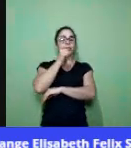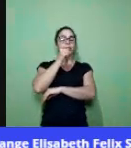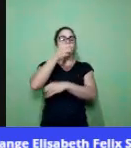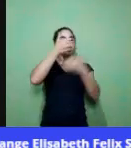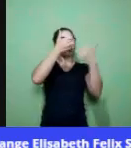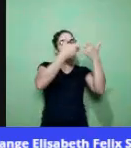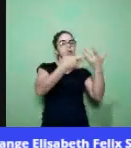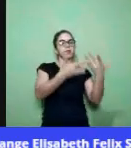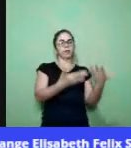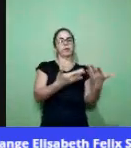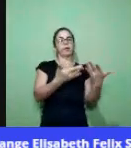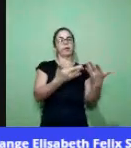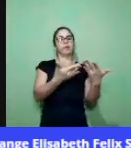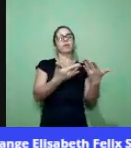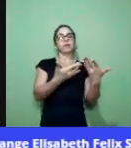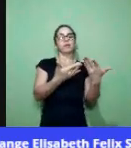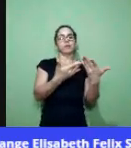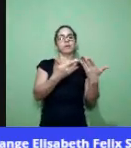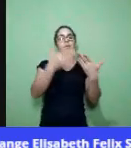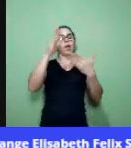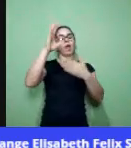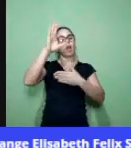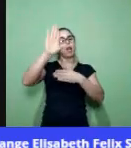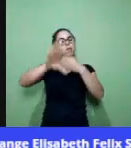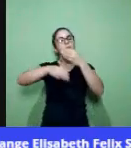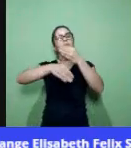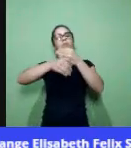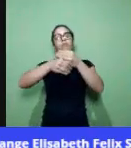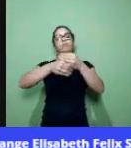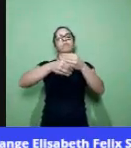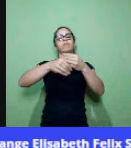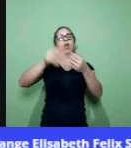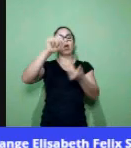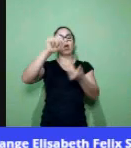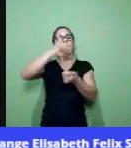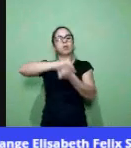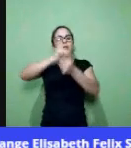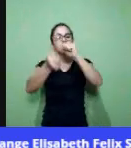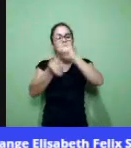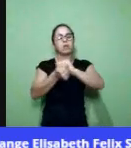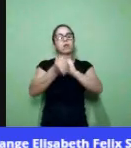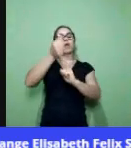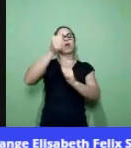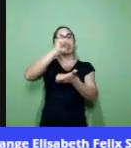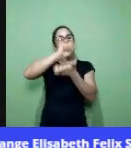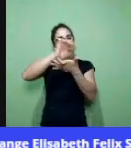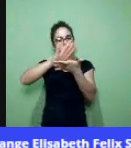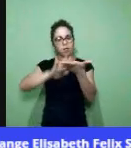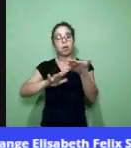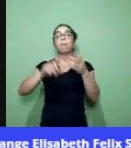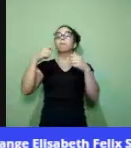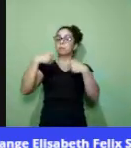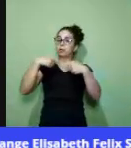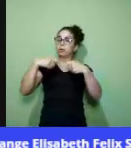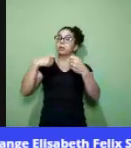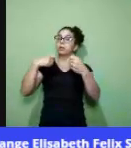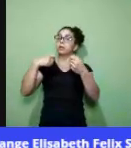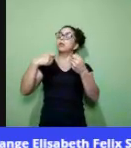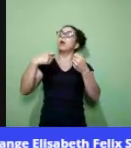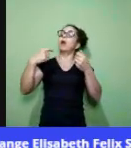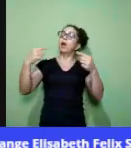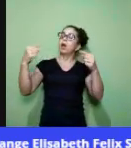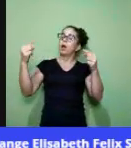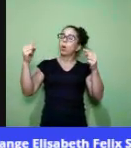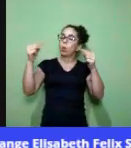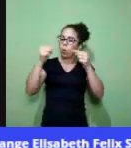ali uma adequação de atividade. Então, essa adequação de atividade, ela tem que estar de acordo com o currículo. Então, se o